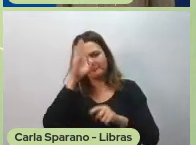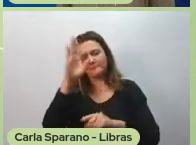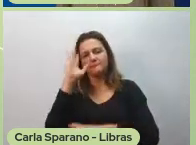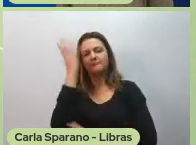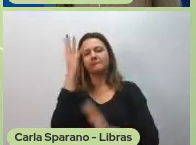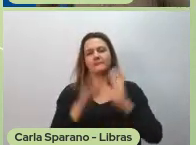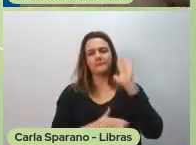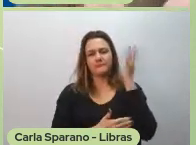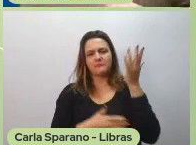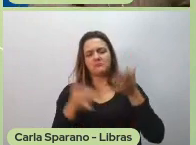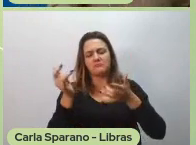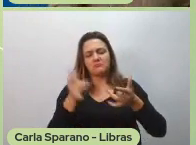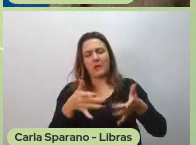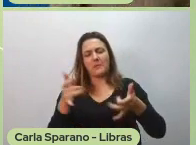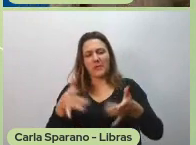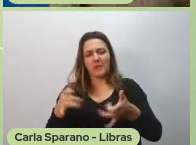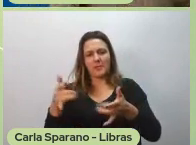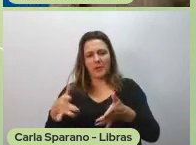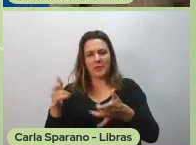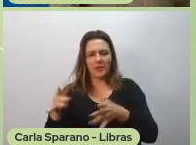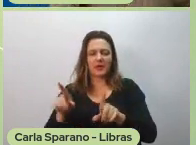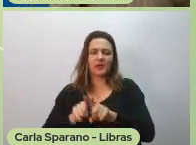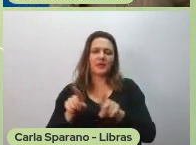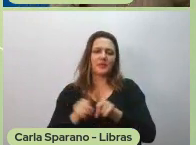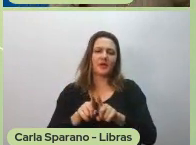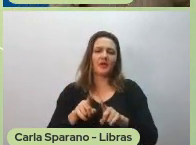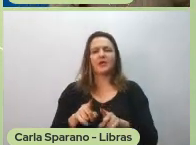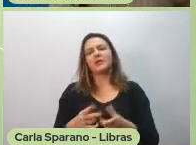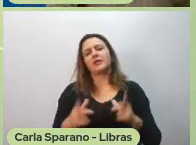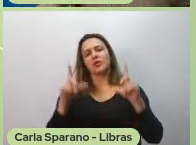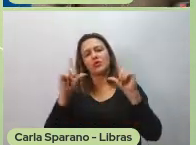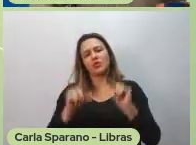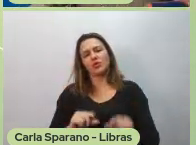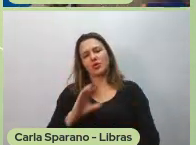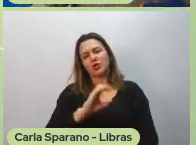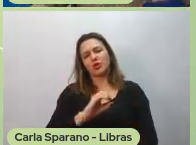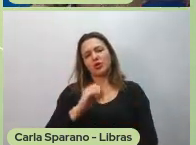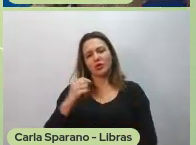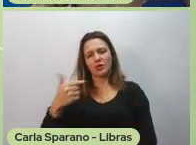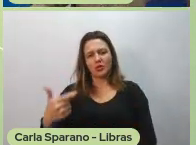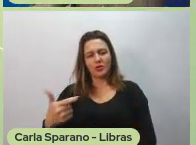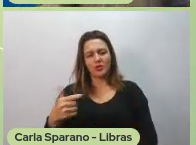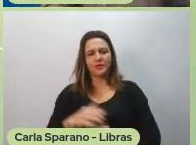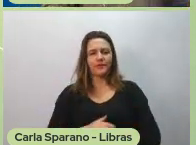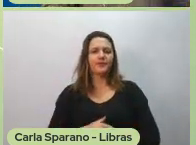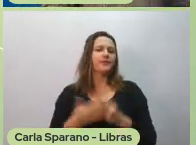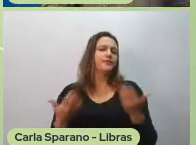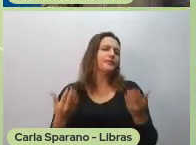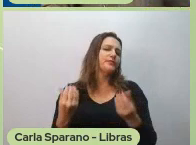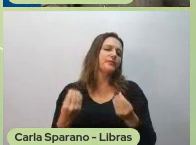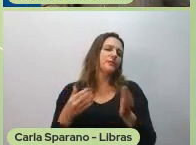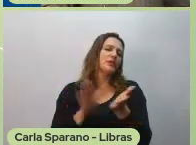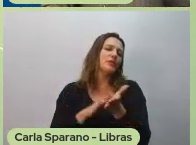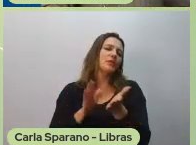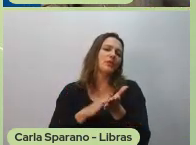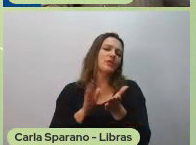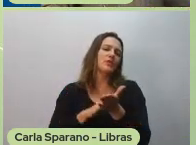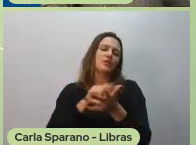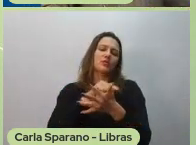resíduos sólidos, com emissões de carbono e tudo mais. Mas quando a gente vai para a agenda da inclusão, dá para cobrar isso do resto da cadeia